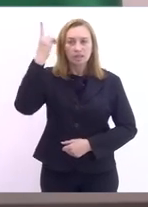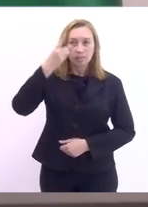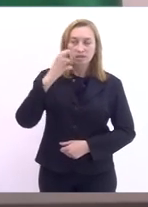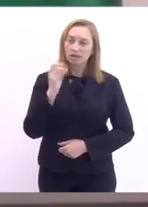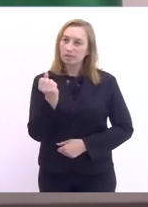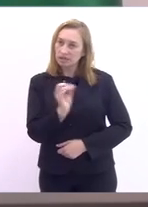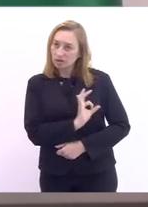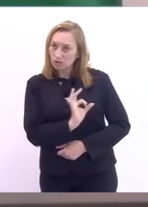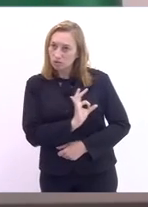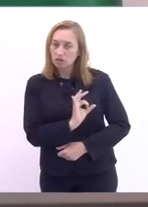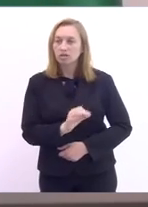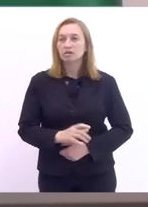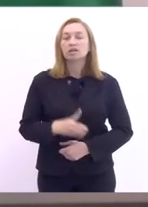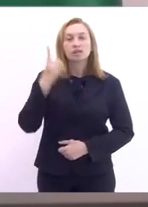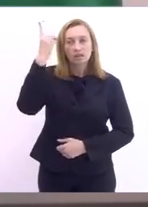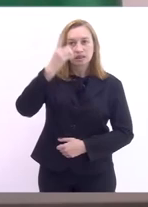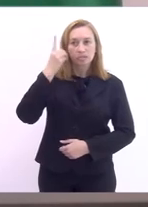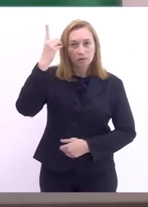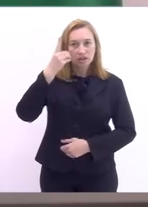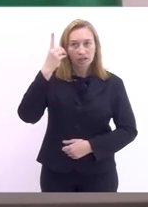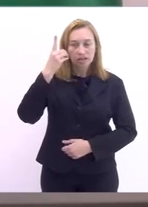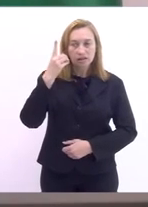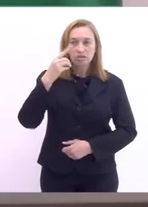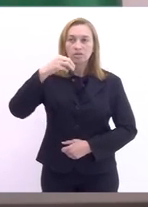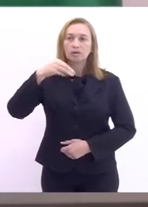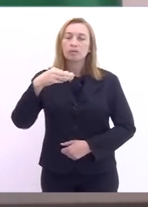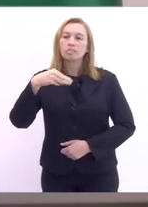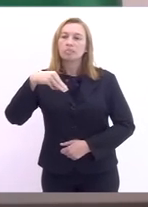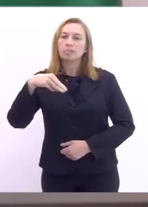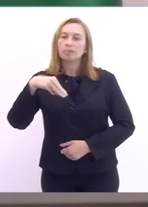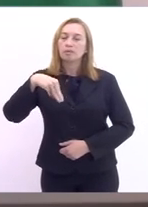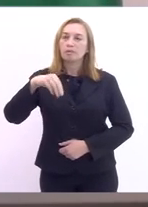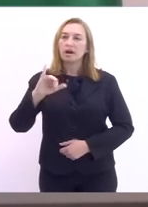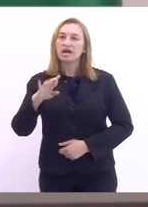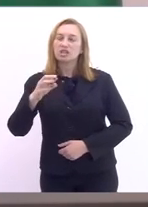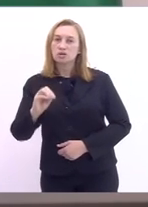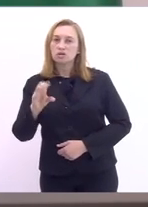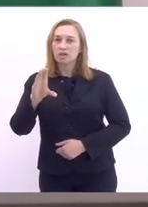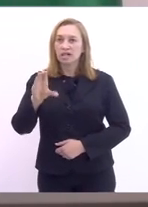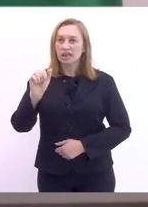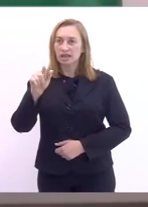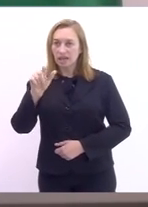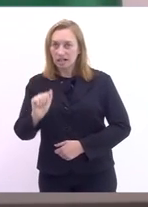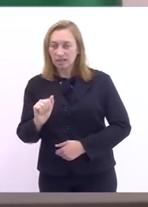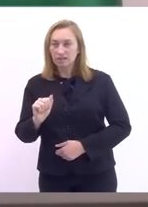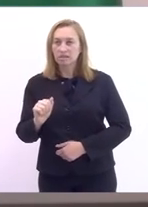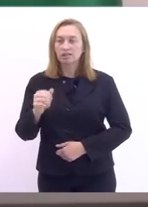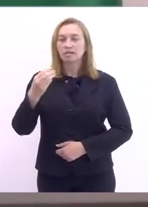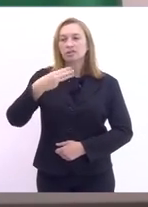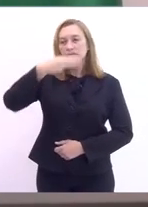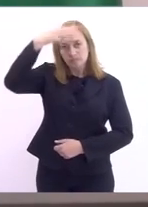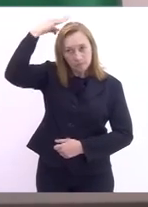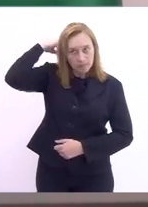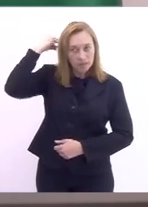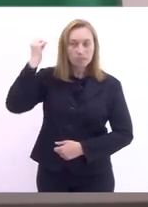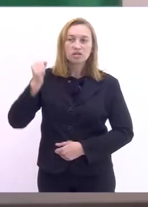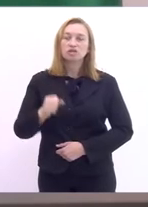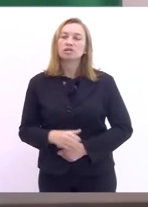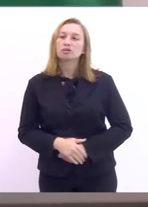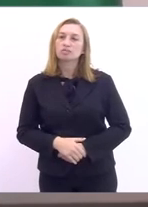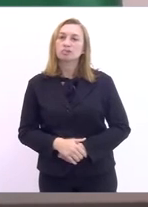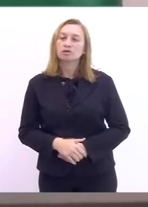Marta Rocha, deputado Márcio Canella, deputado Márcio